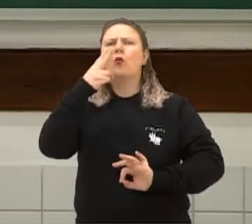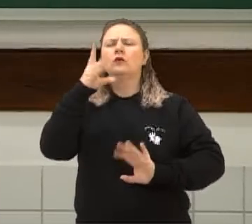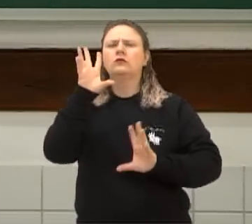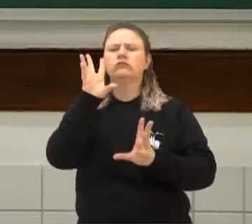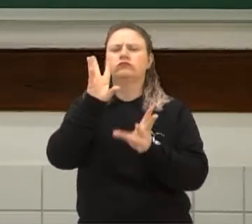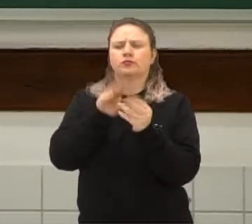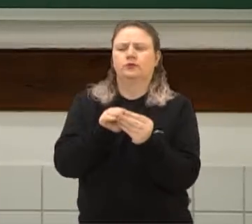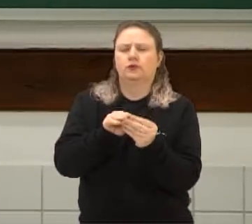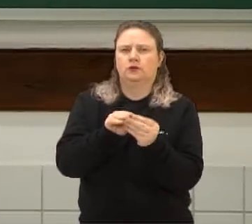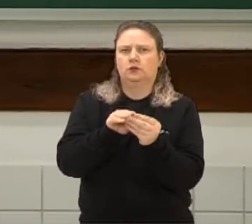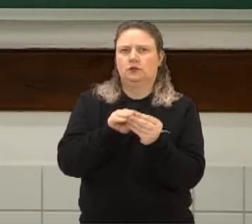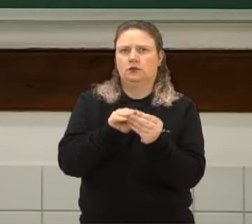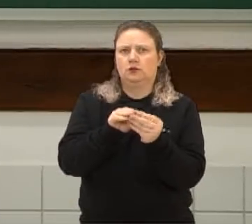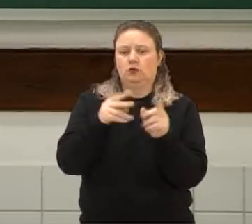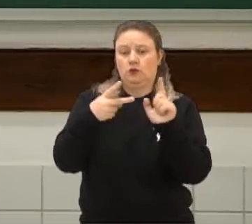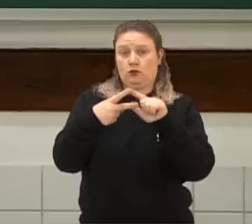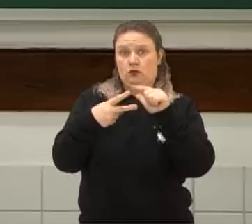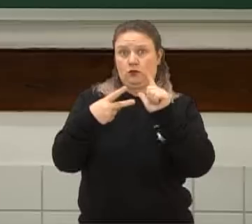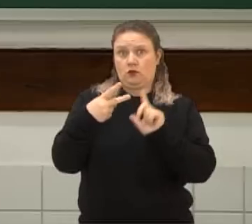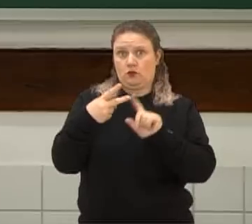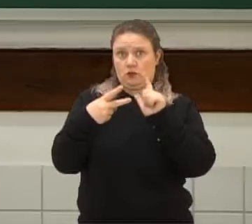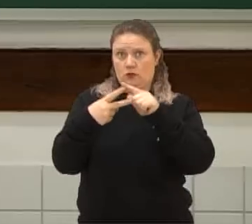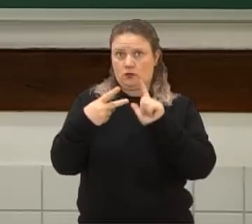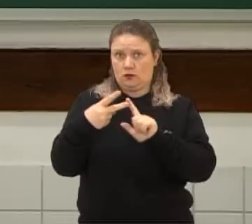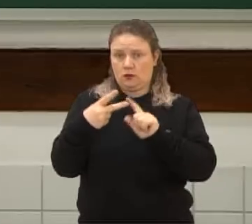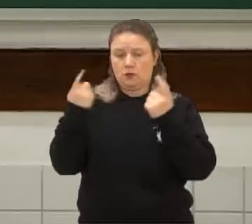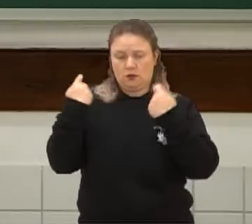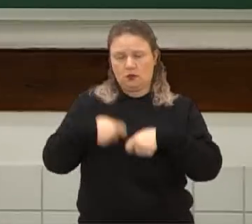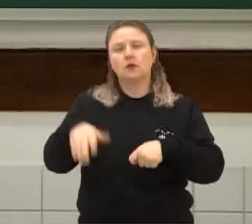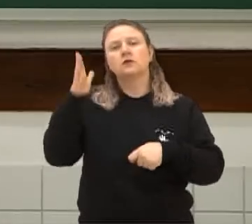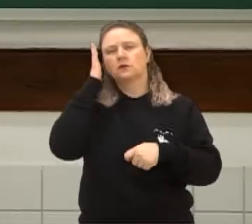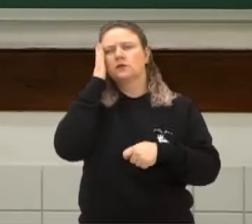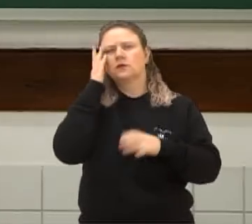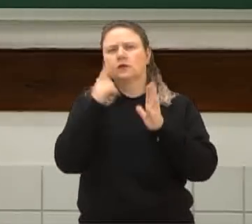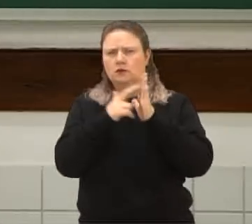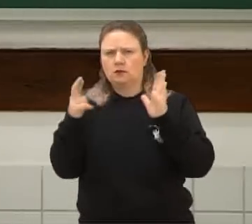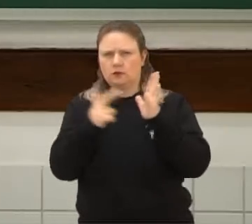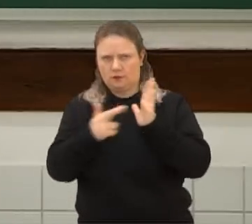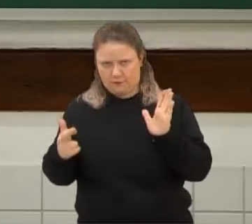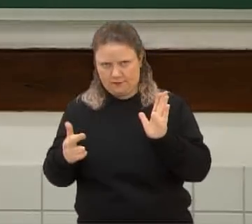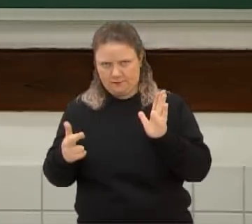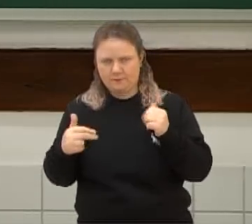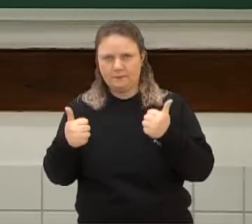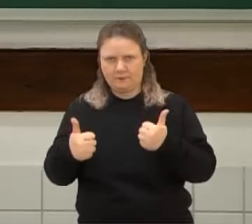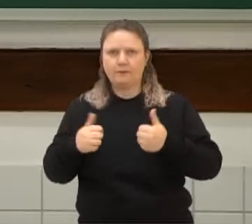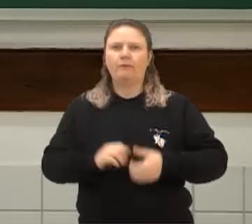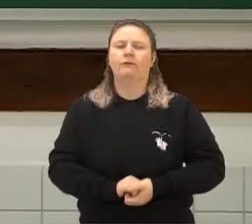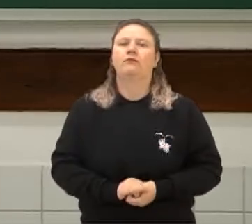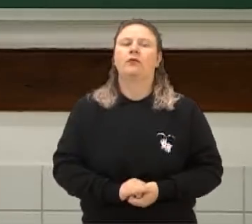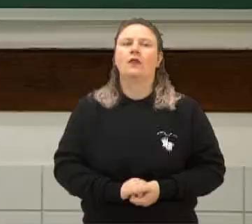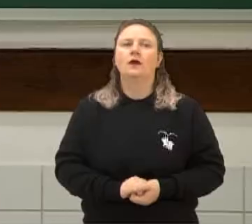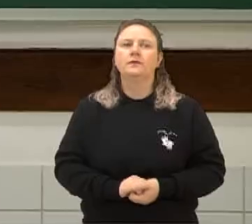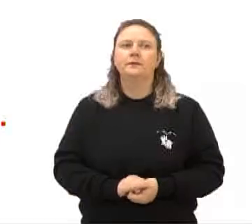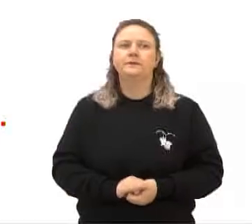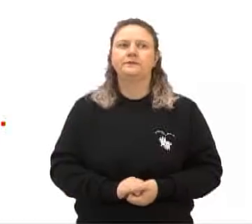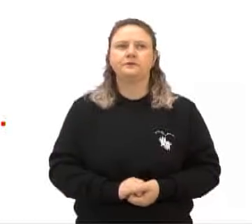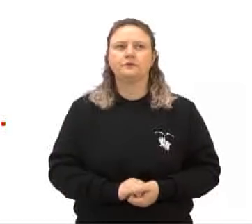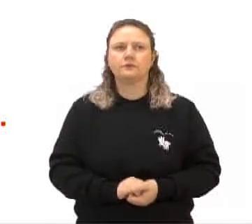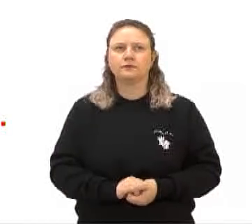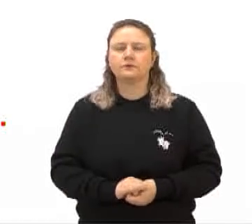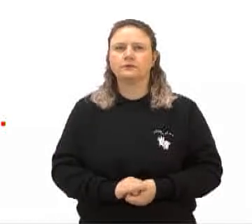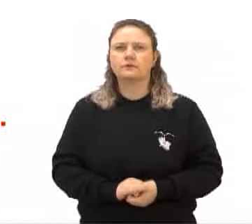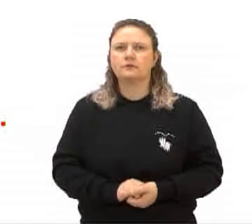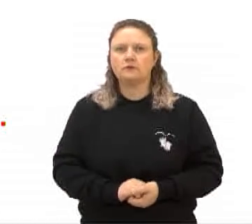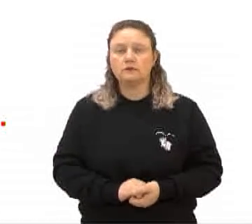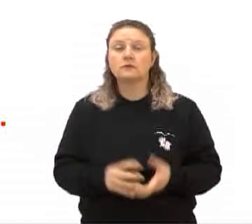forma curta. Por isso que é importante você saber responder das duas formas. Vamos lá ver como que ficou então a resposta?